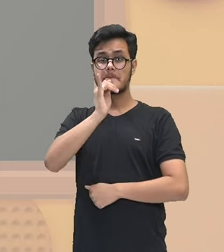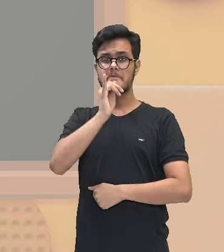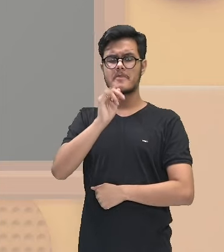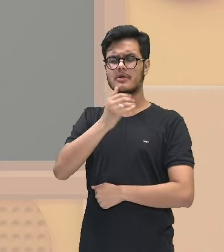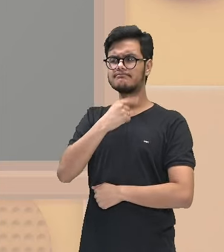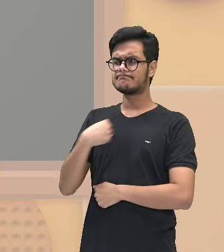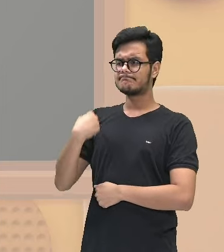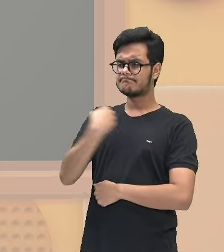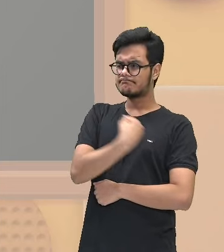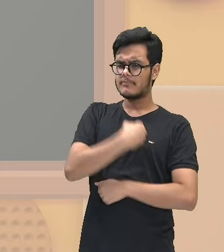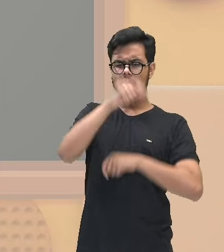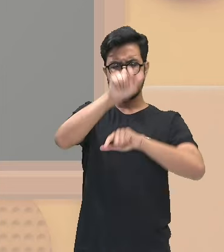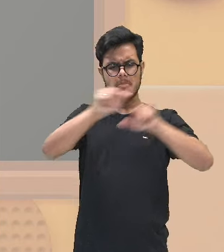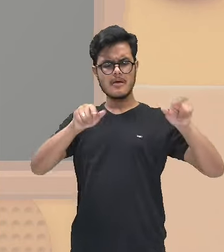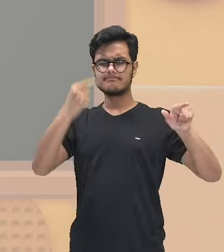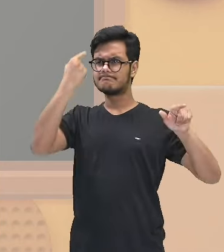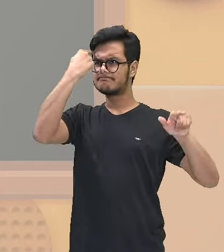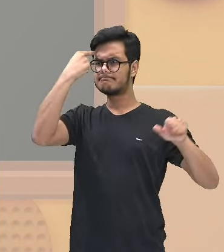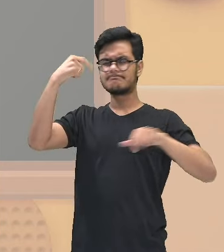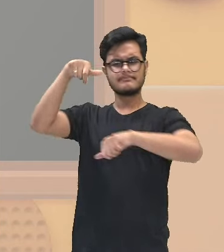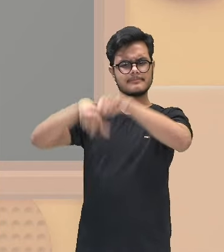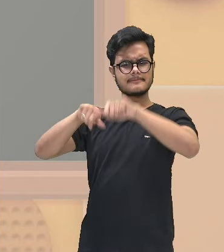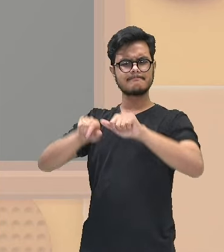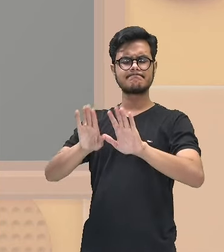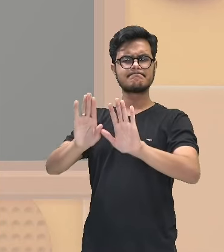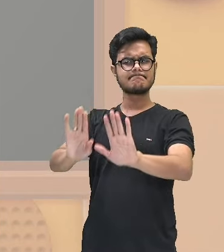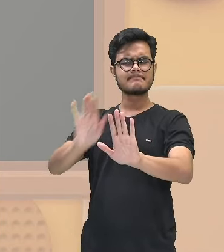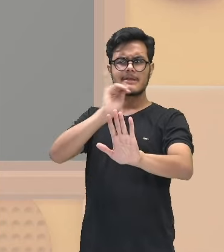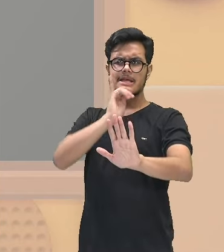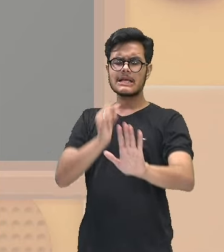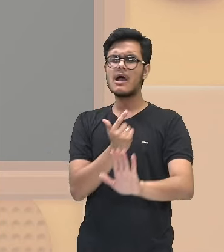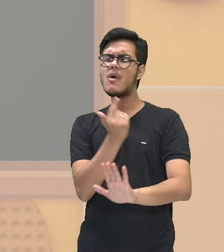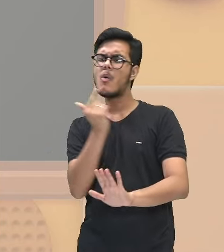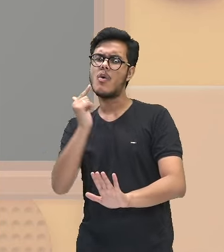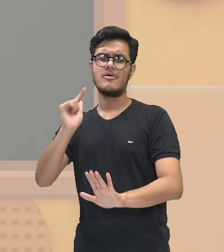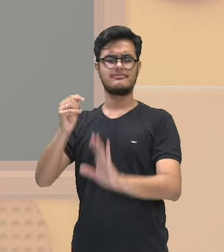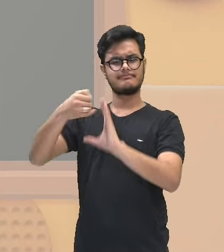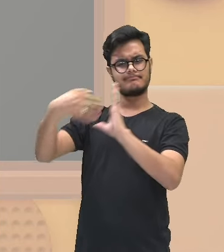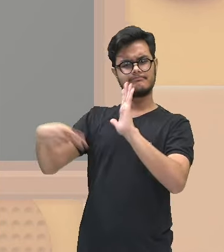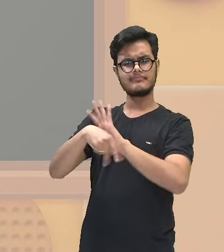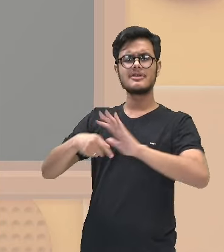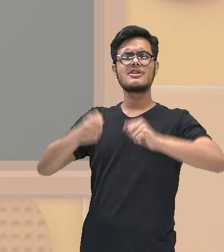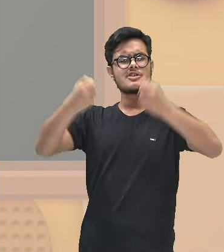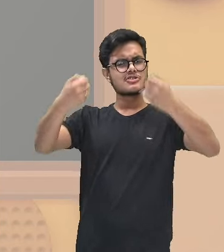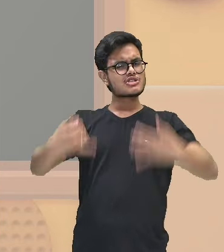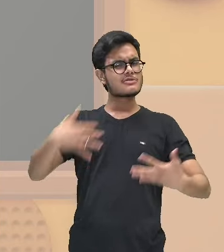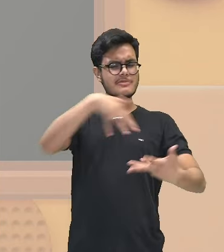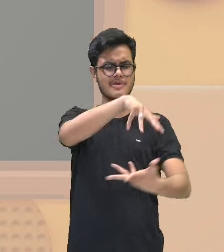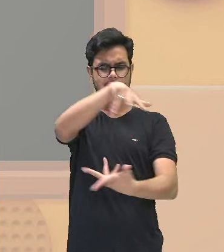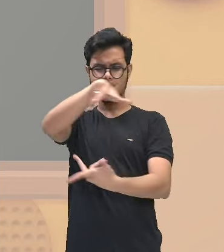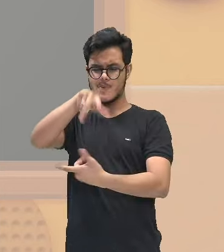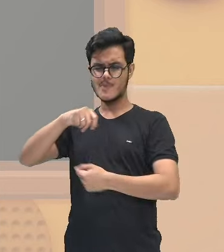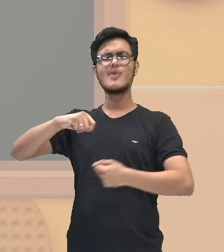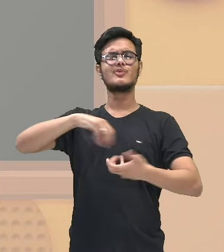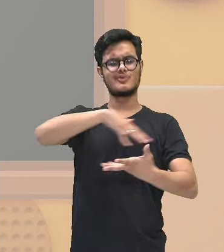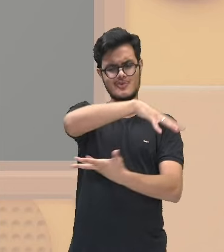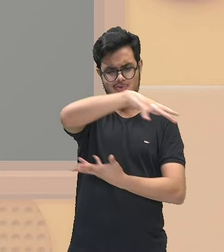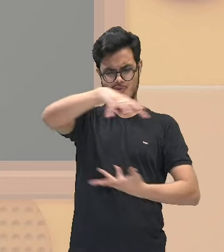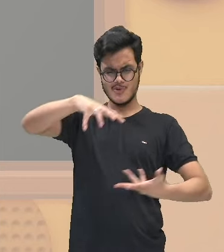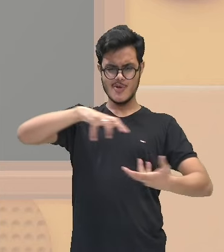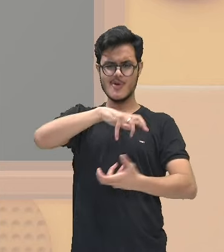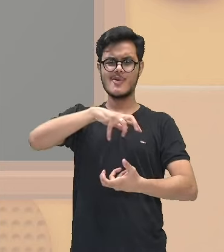vai começar a observar que há outras possibilidades de explicações sobre os acontecimentos do